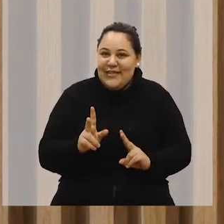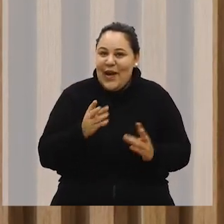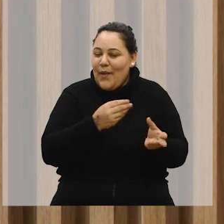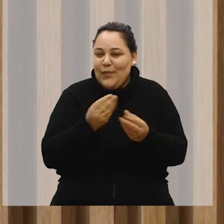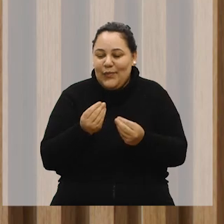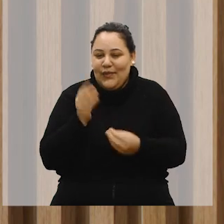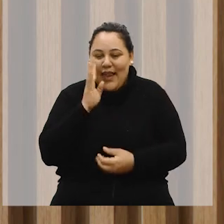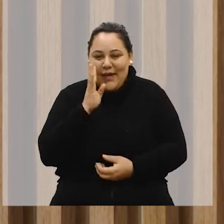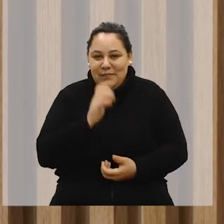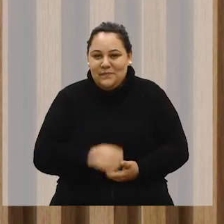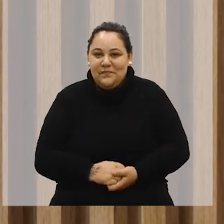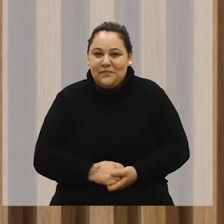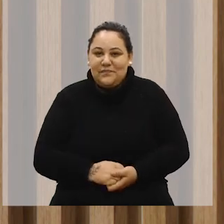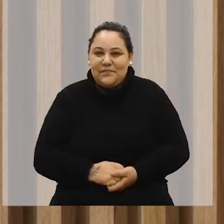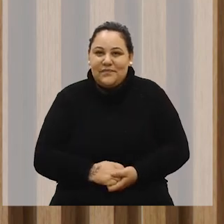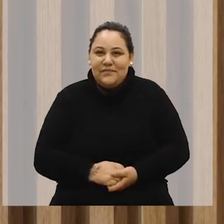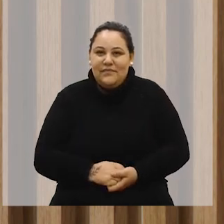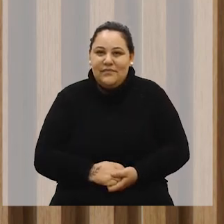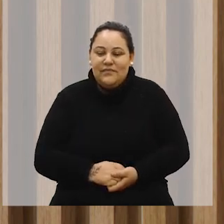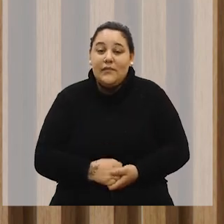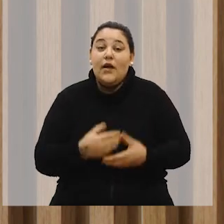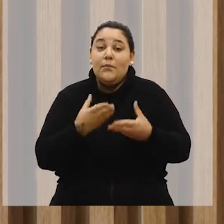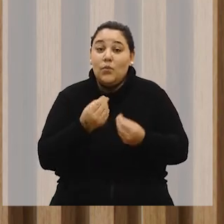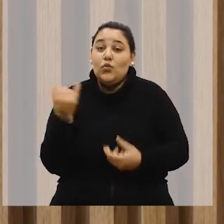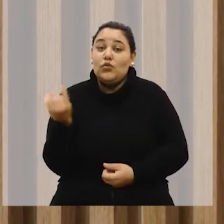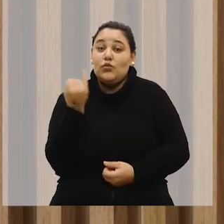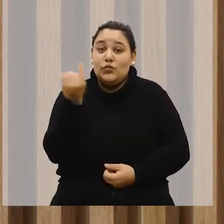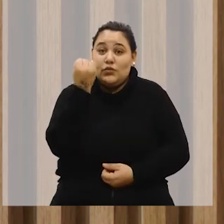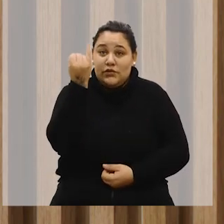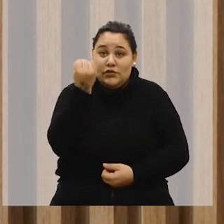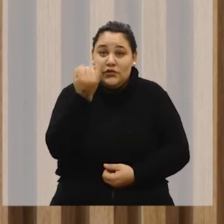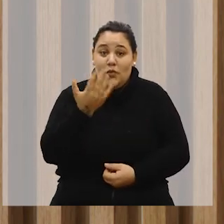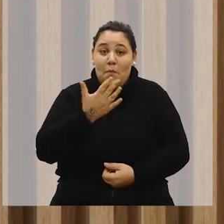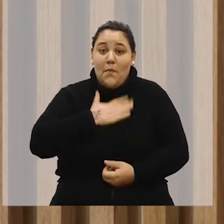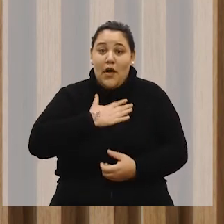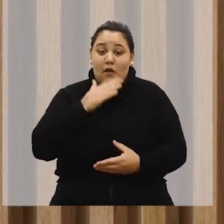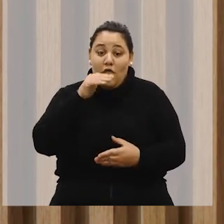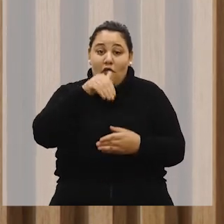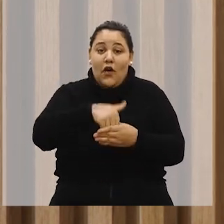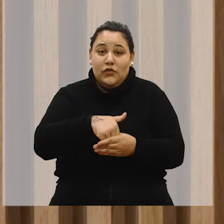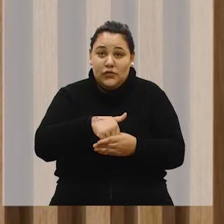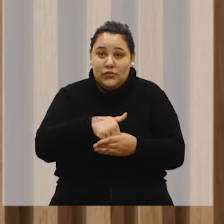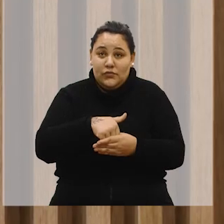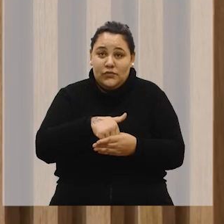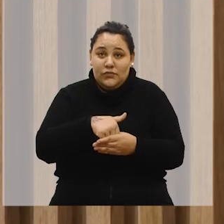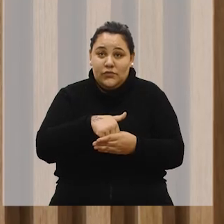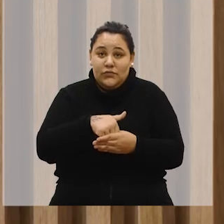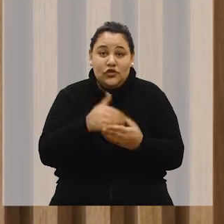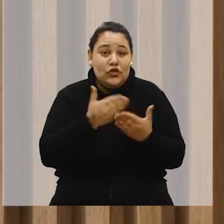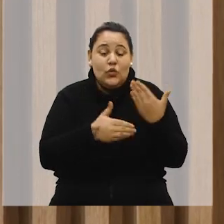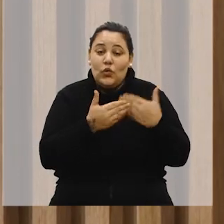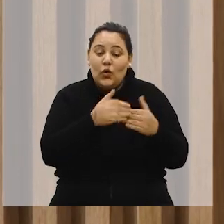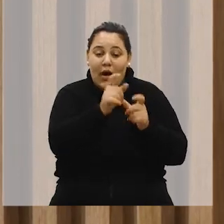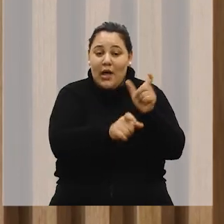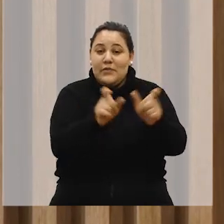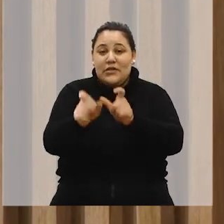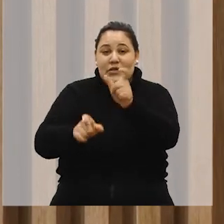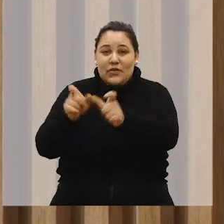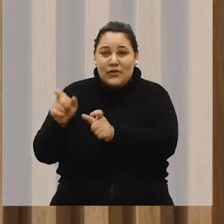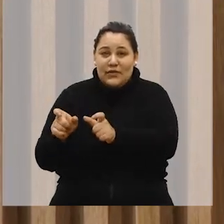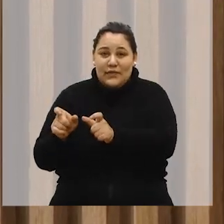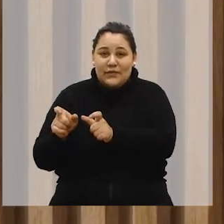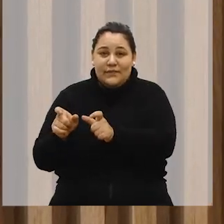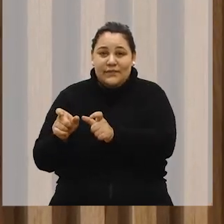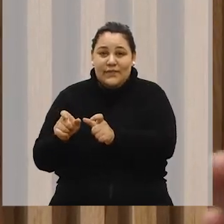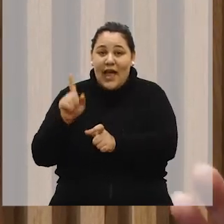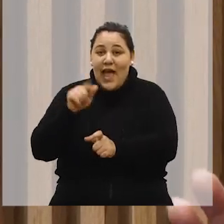tão complementares todos nós. É muito importante o meu voto, o voto de todos vocês, todos